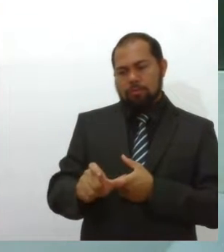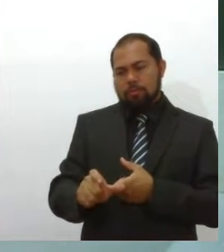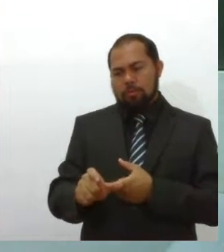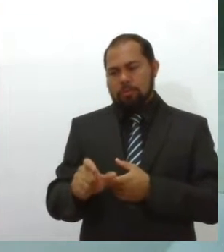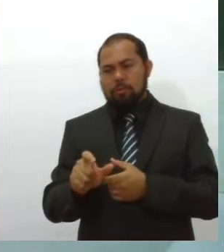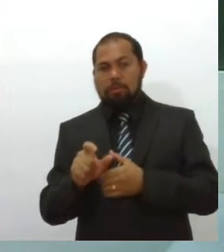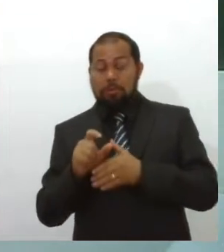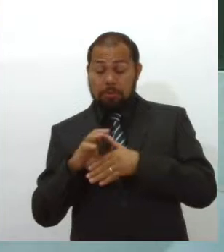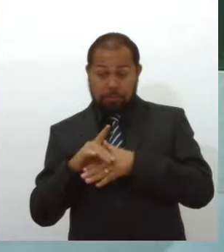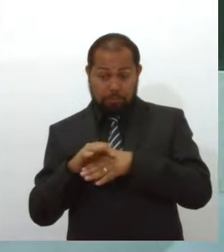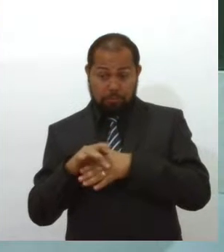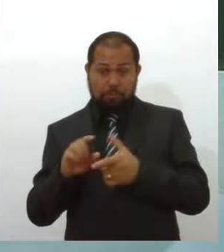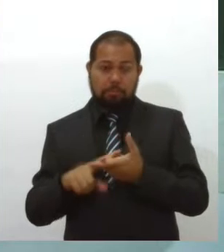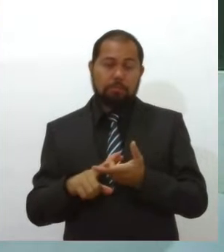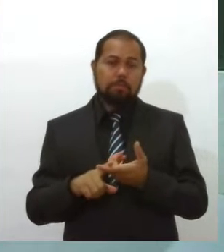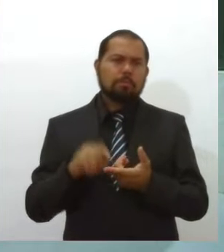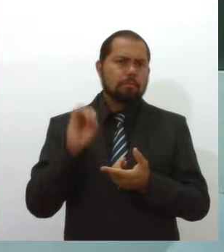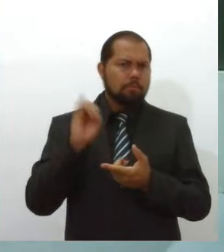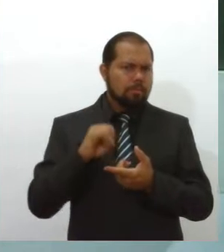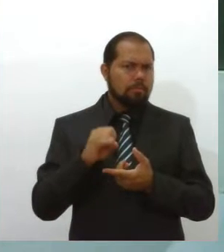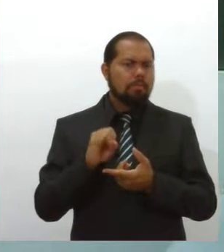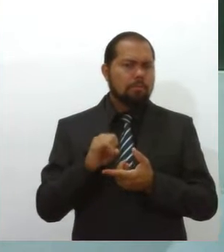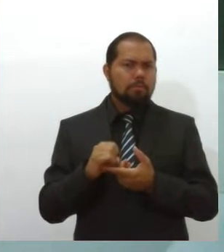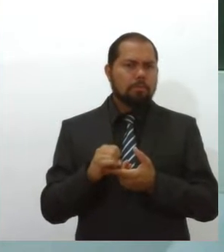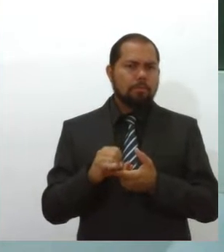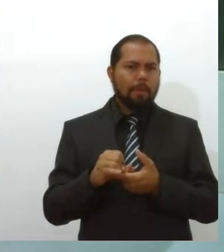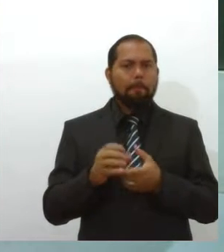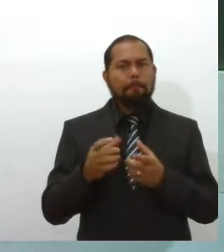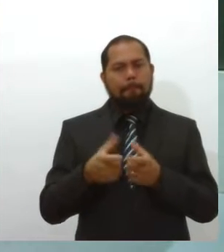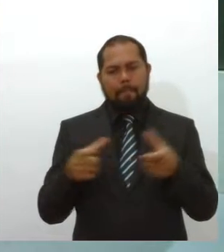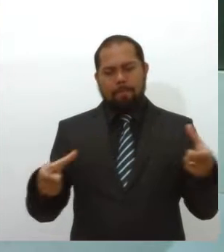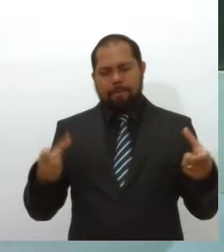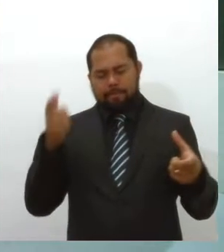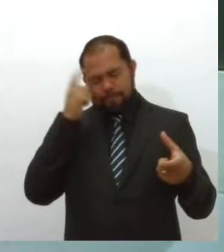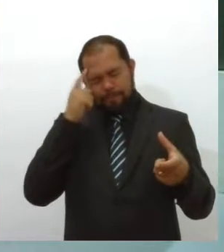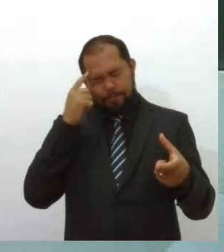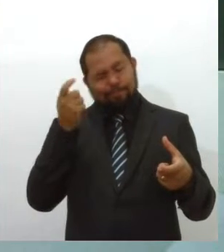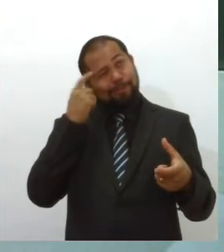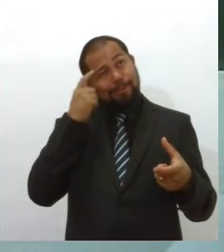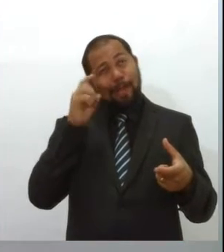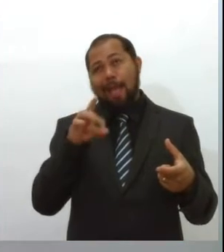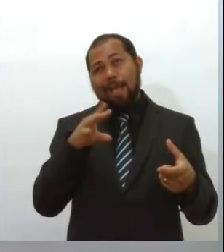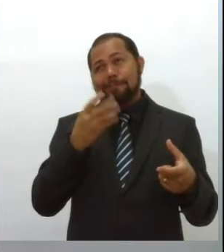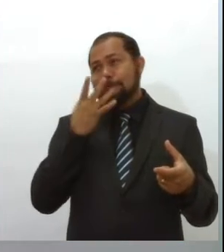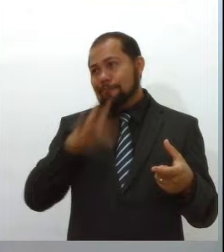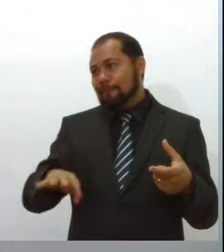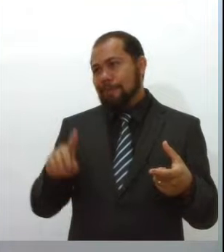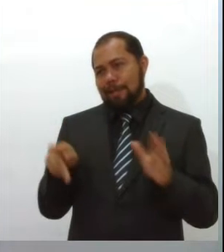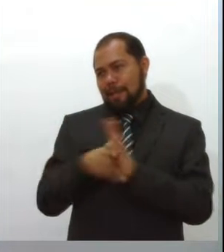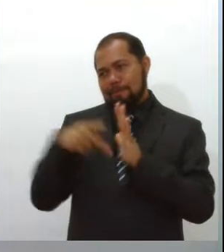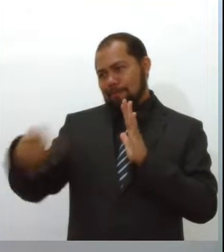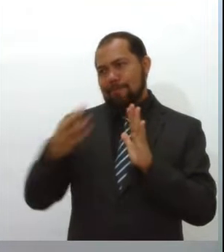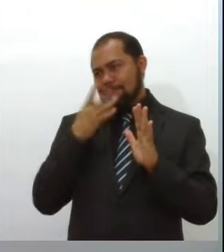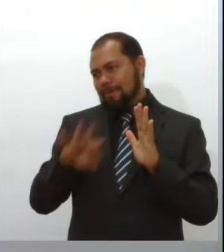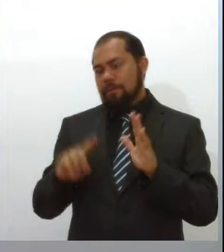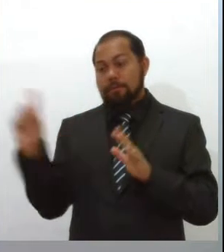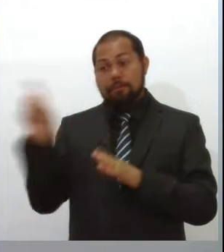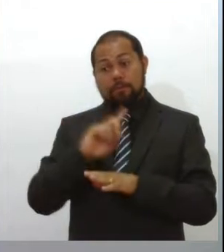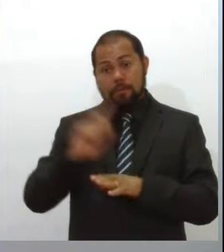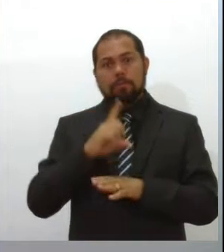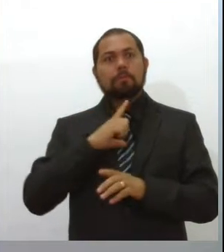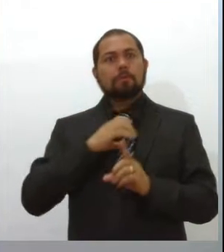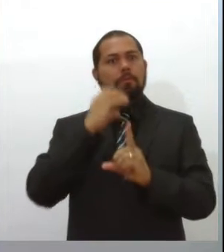Exatamente. Muita gente pensa que vacina é apenas coisa de criança e não é. Nós temos calendários vacinais